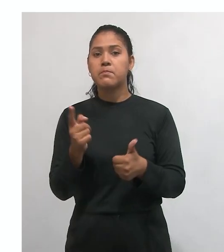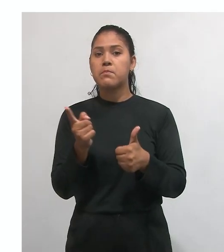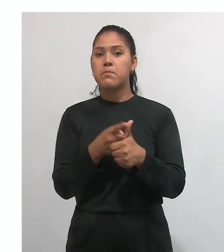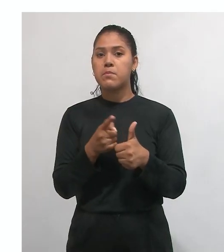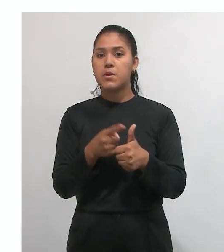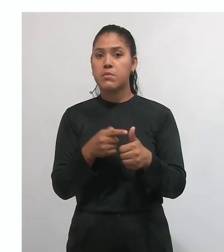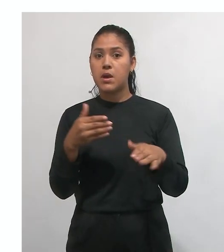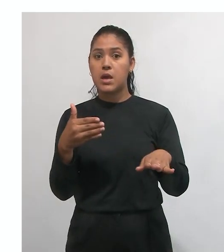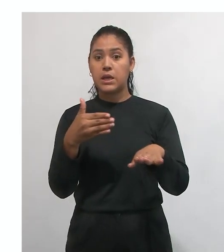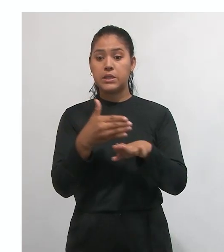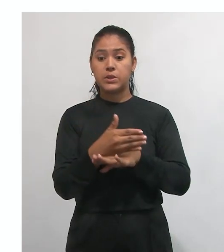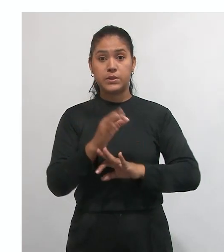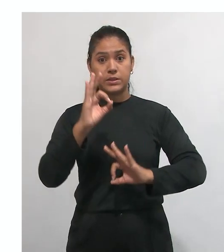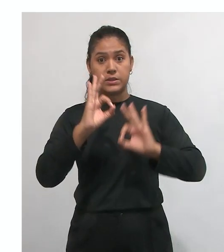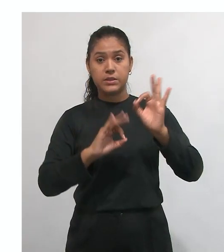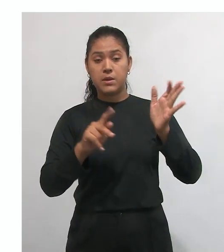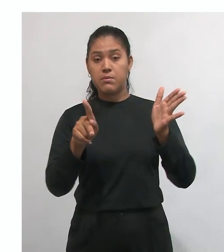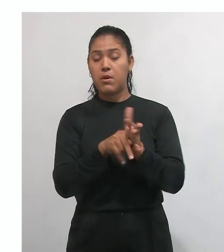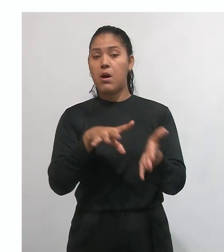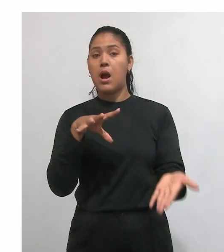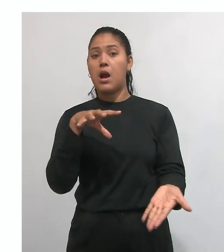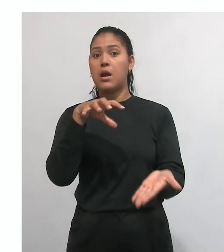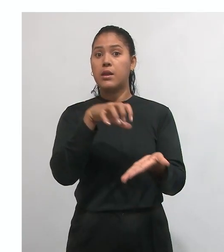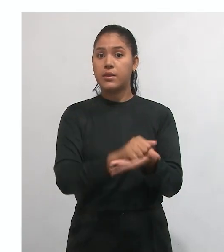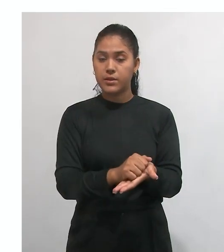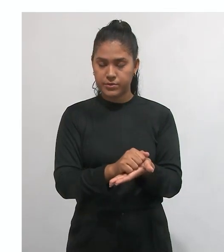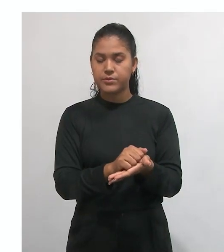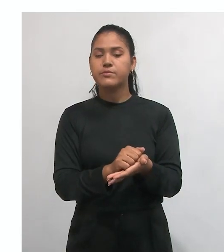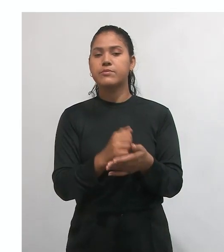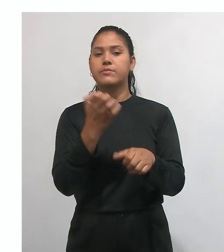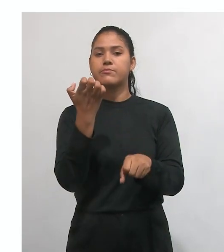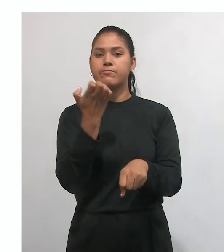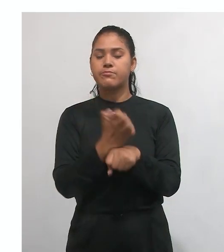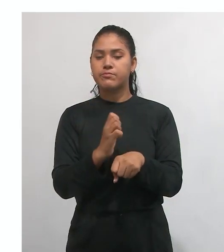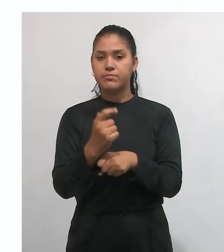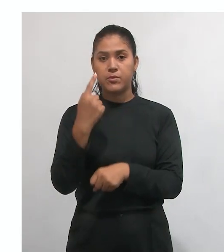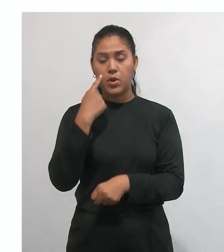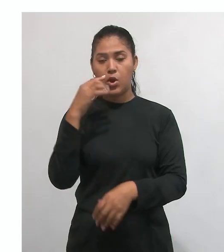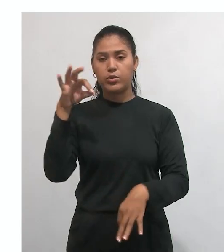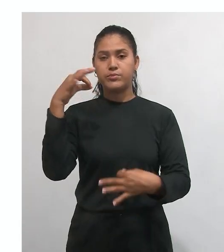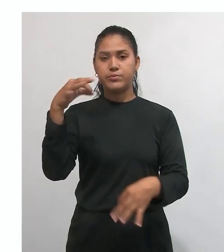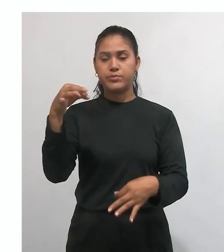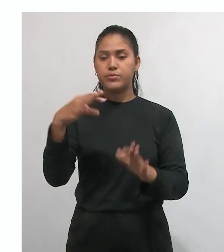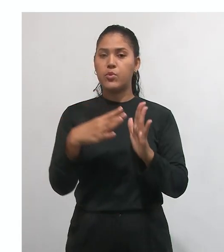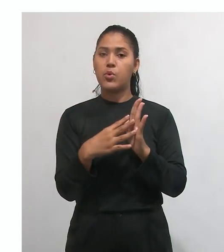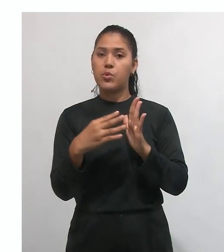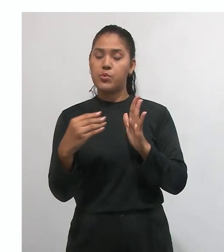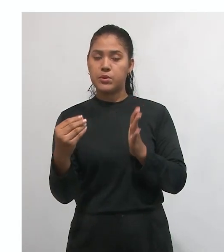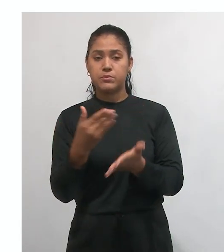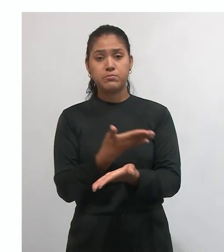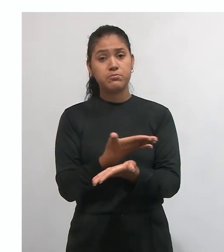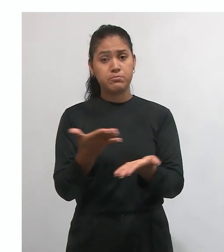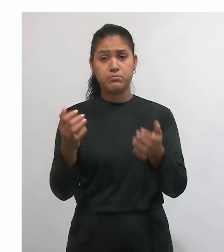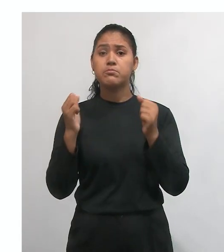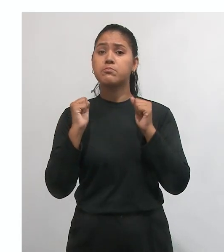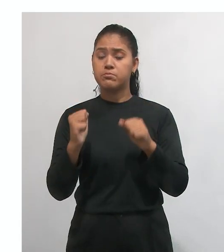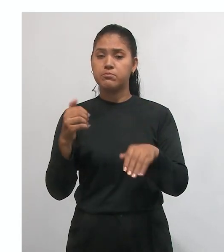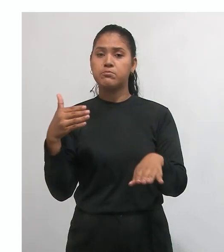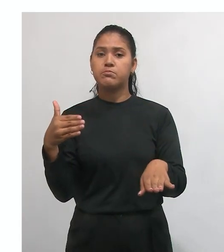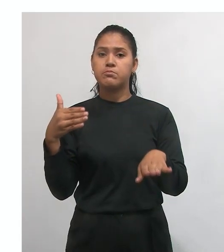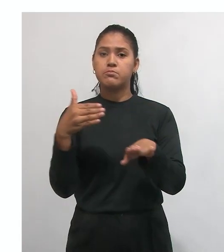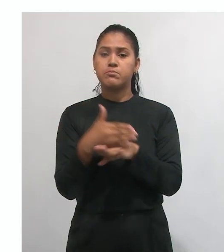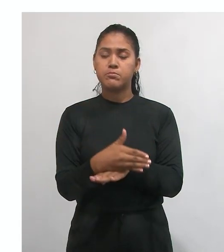é preencher o cadastro de estágio, que aqui nós temos esse modelo, que vocês